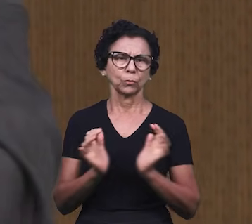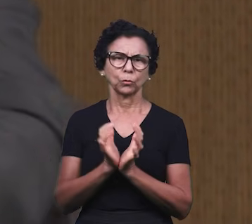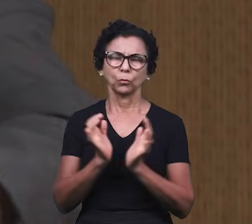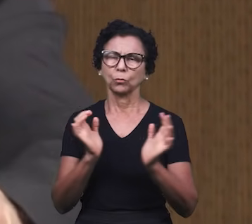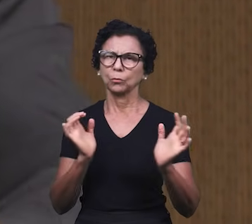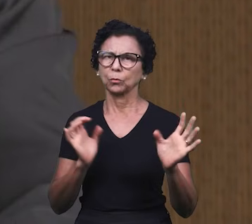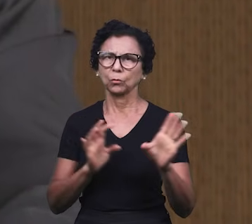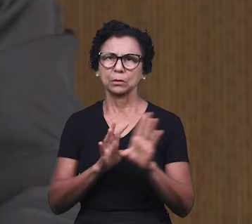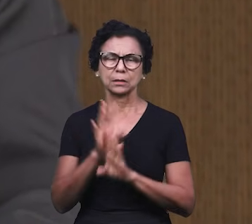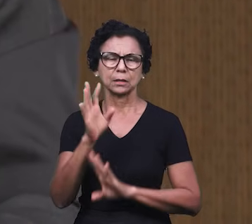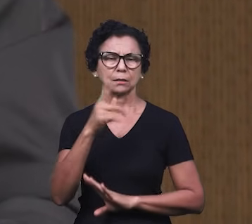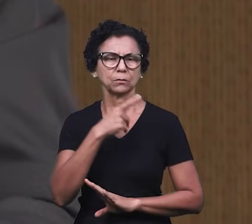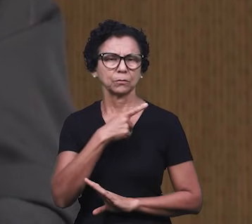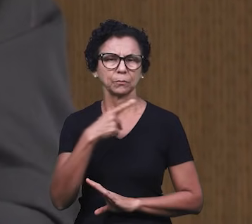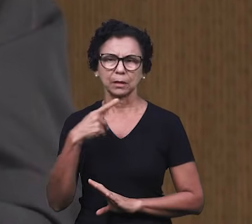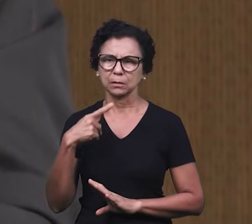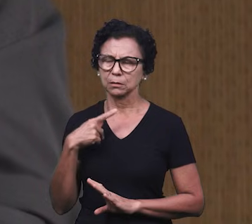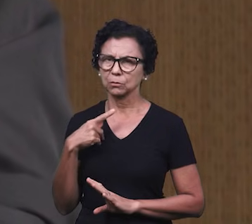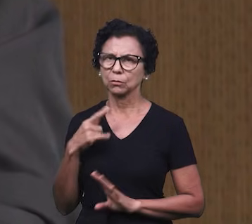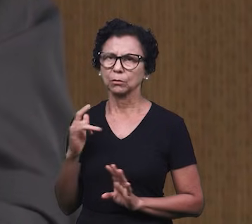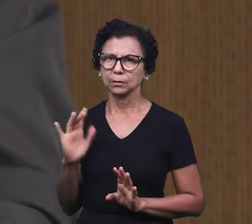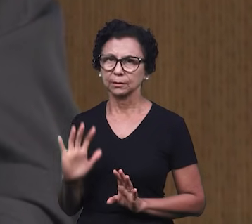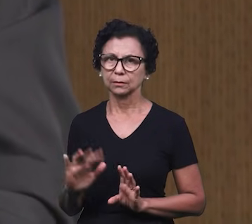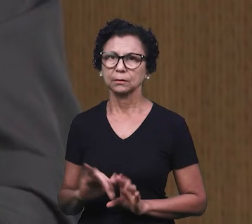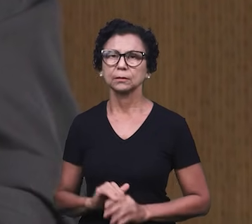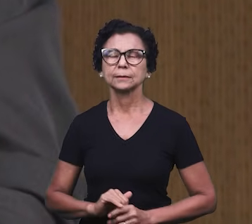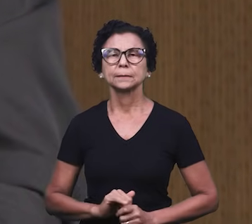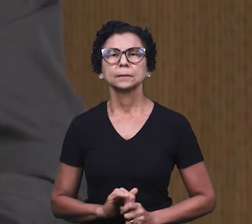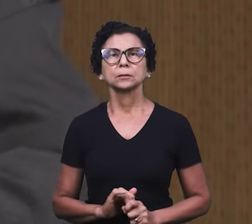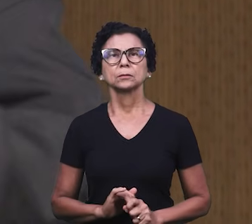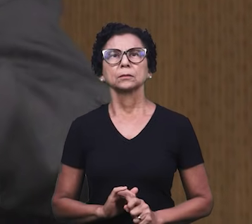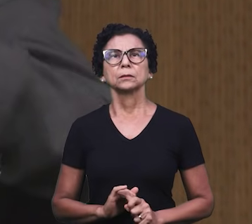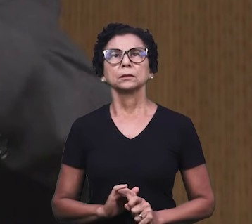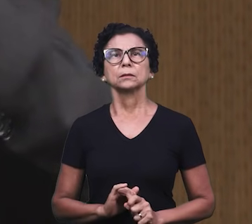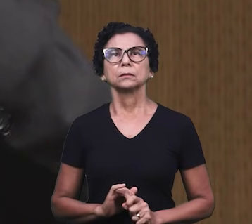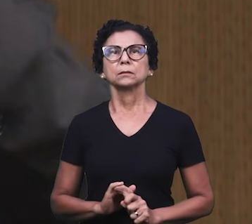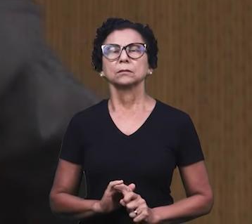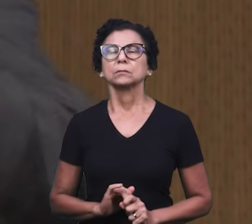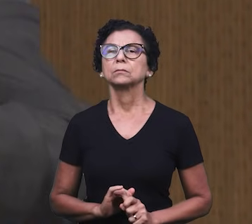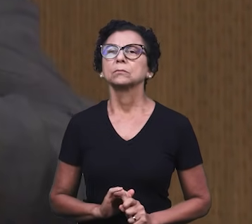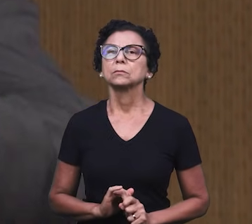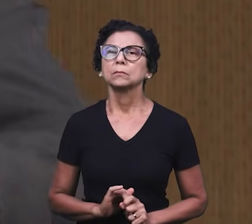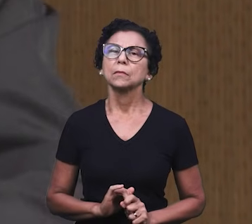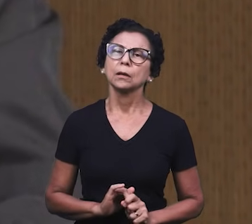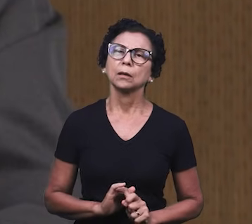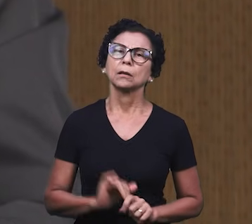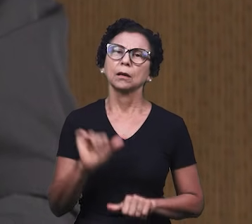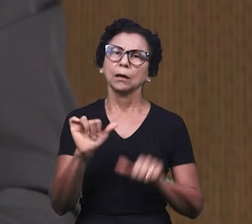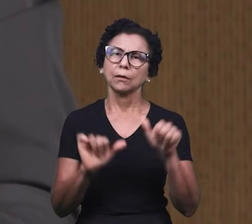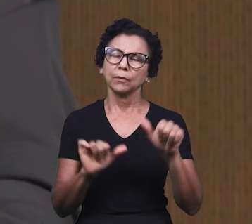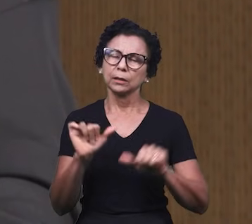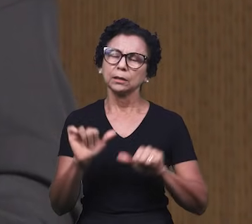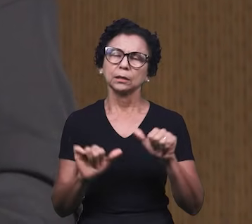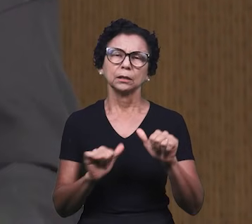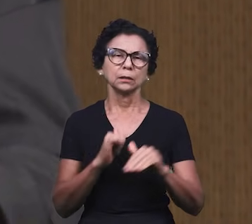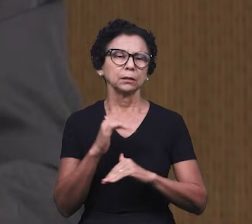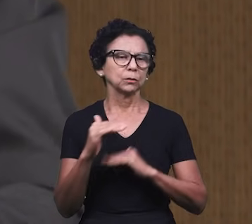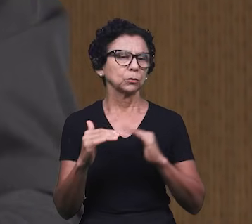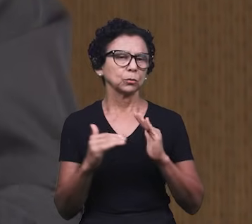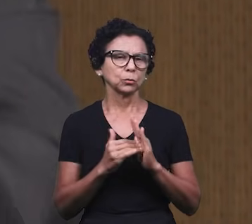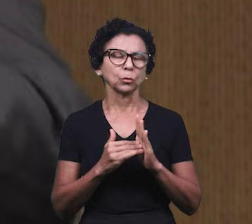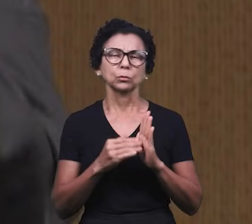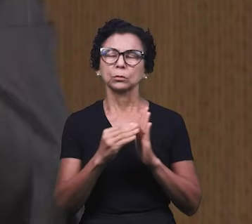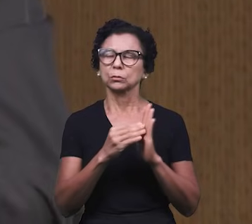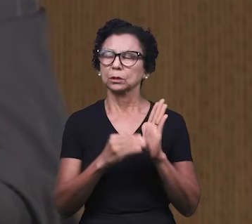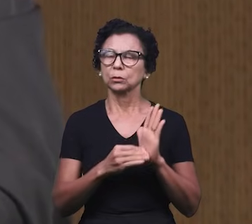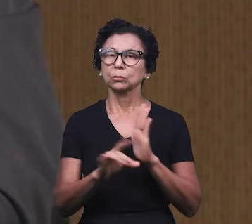do pastor Gereti, o pastor Luiz Eugênio, eles nos passam aquilo que devemos colocar no ar, né? E daí